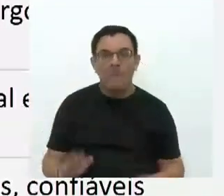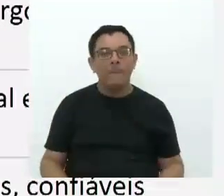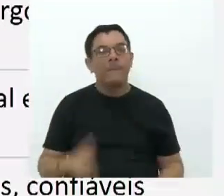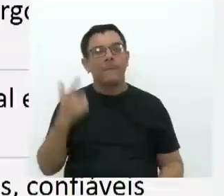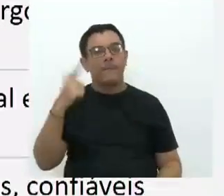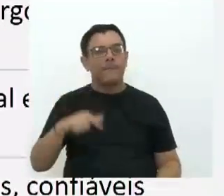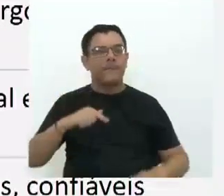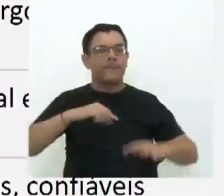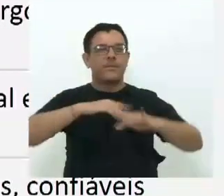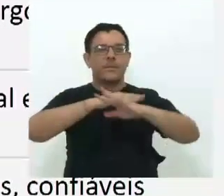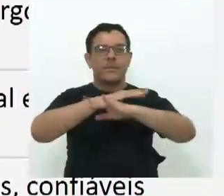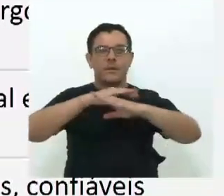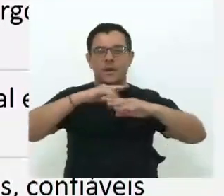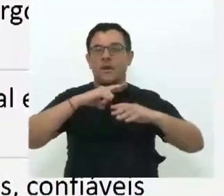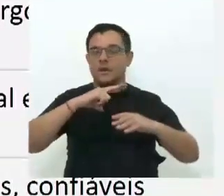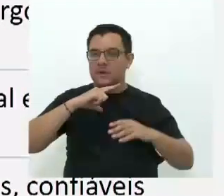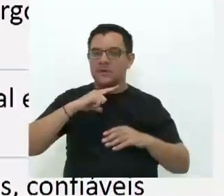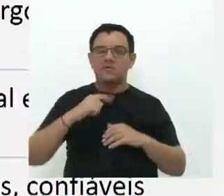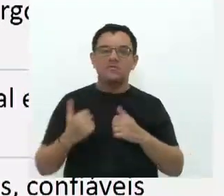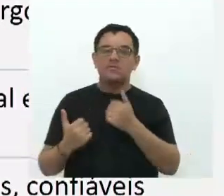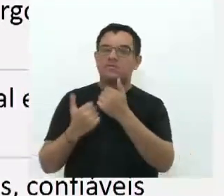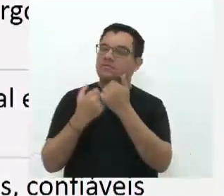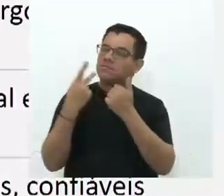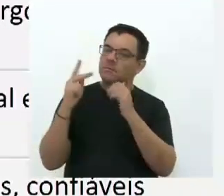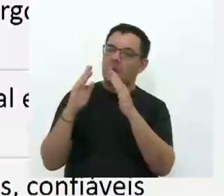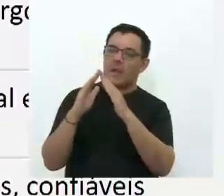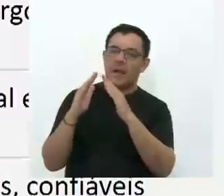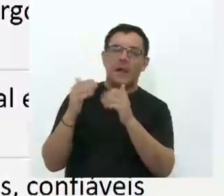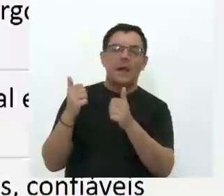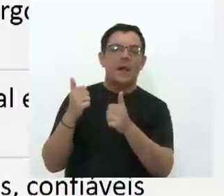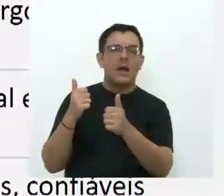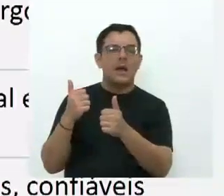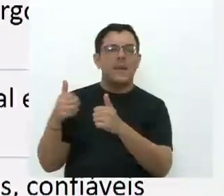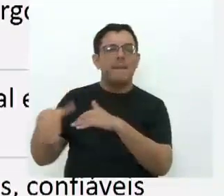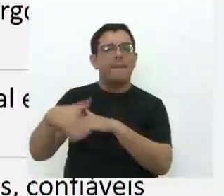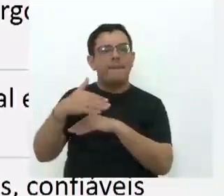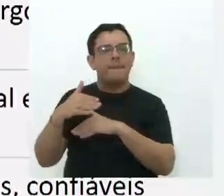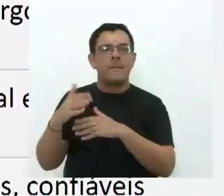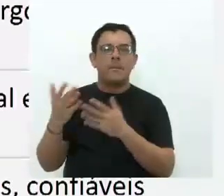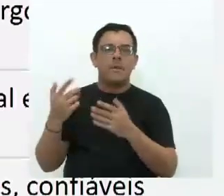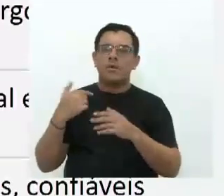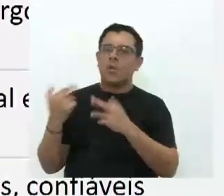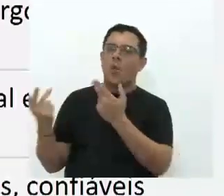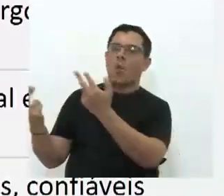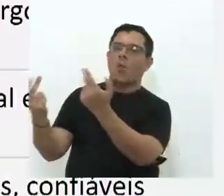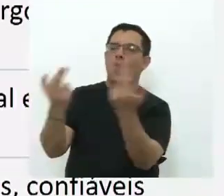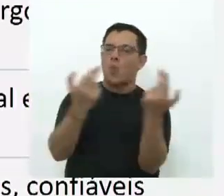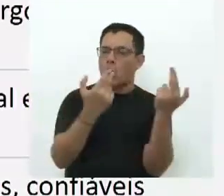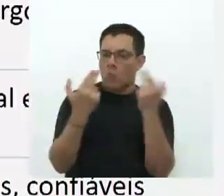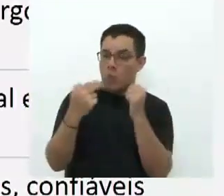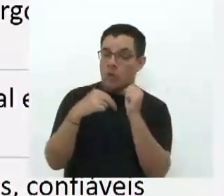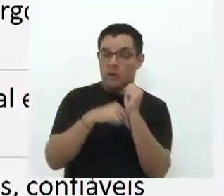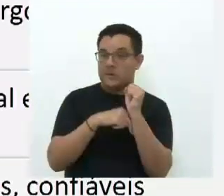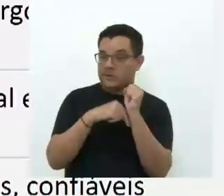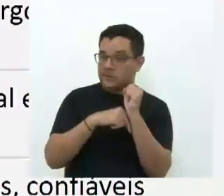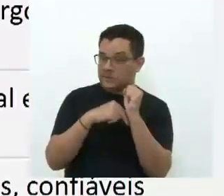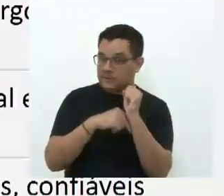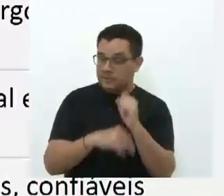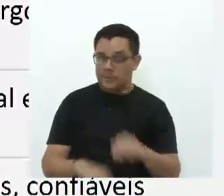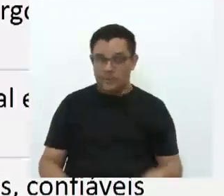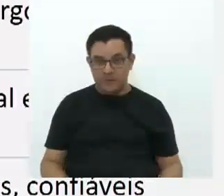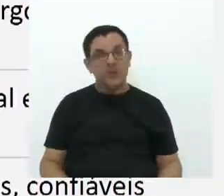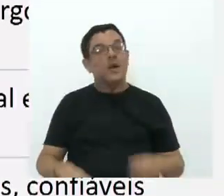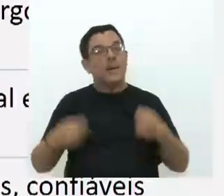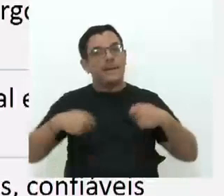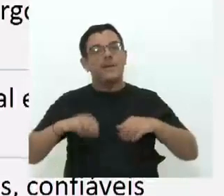sobre uma base de seus respectivos domicílios eleitorais com sufrágio igual Universal e secreto então eu preciso